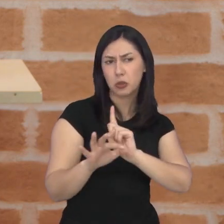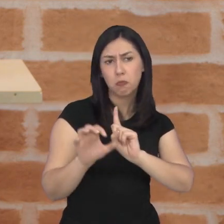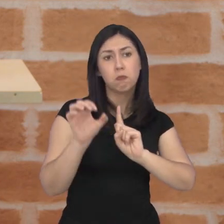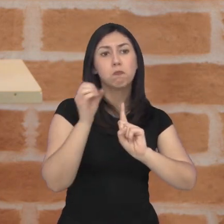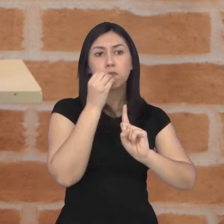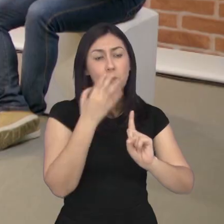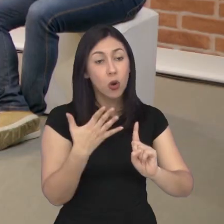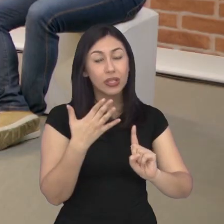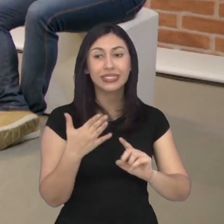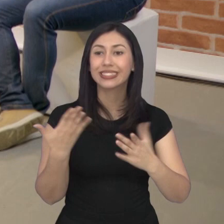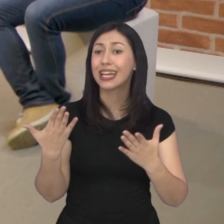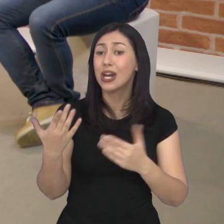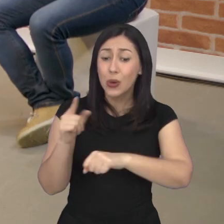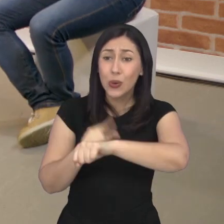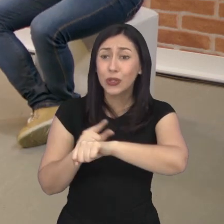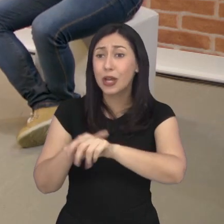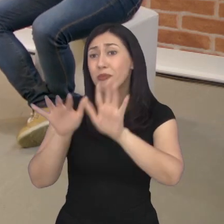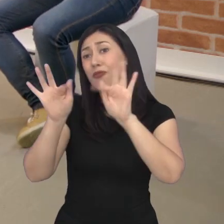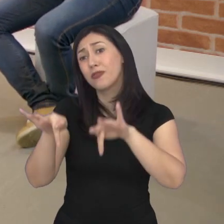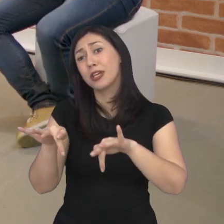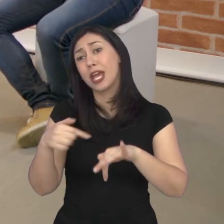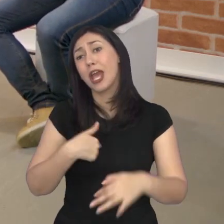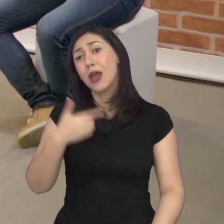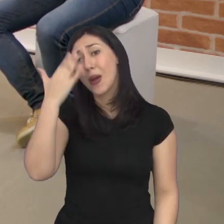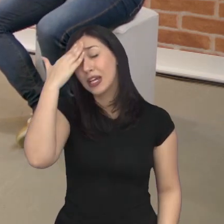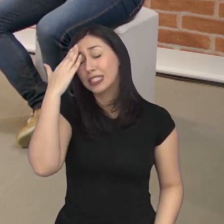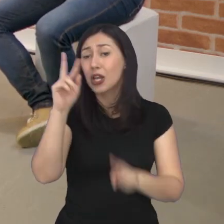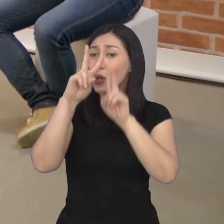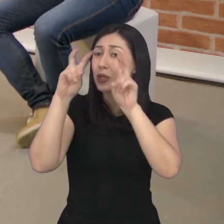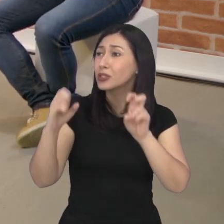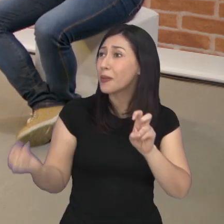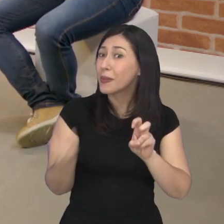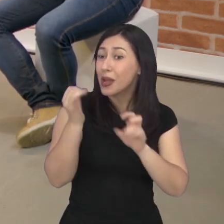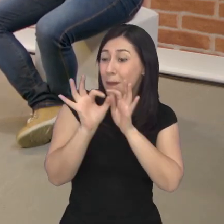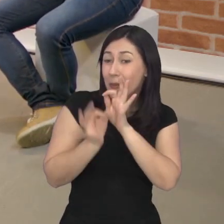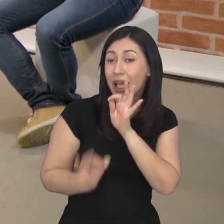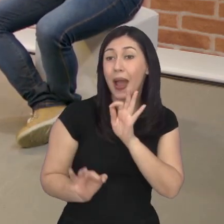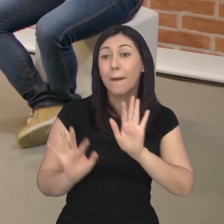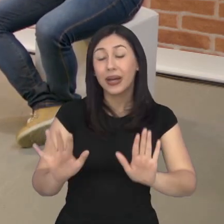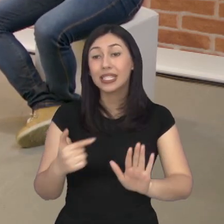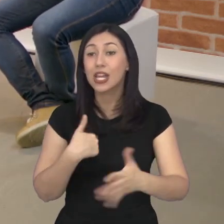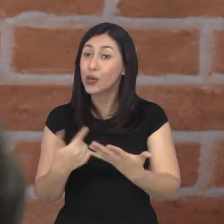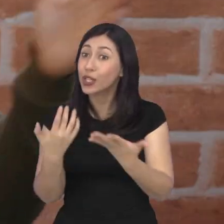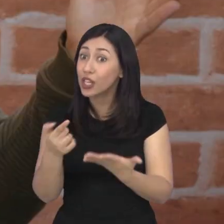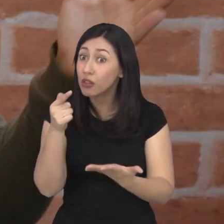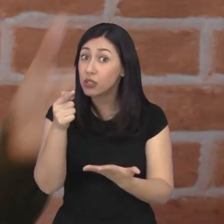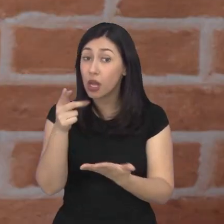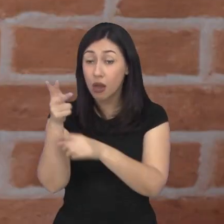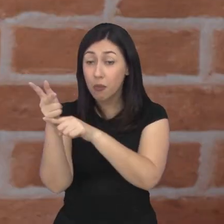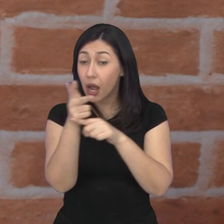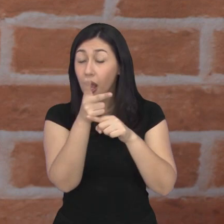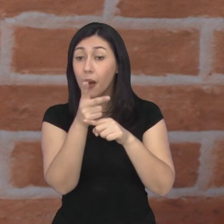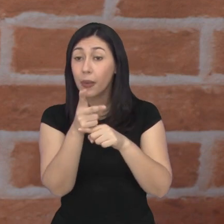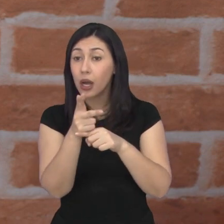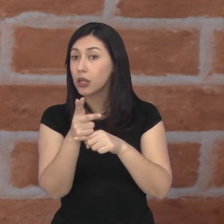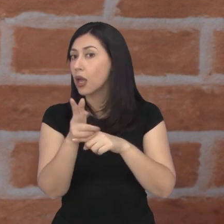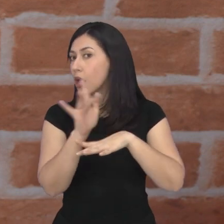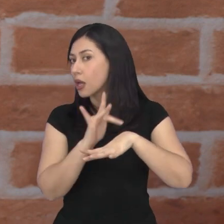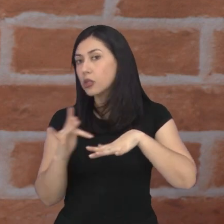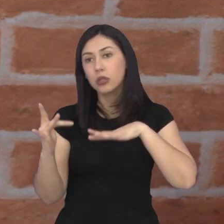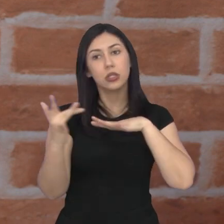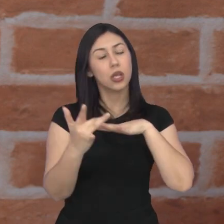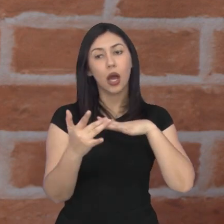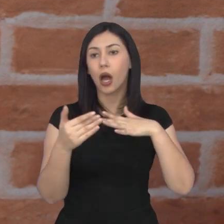da sociedade. Pedro, nosso tempo infelizmente acabou. Eu sei que é um assunto que rende muito. Só antes de encerrar, queria que você, aqui para sua câmera, passasse sua